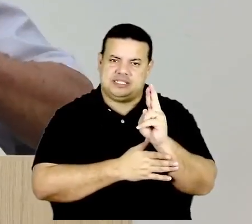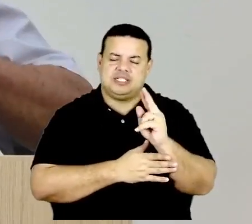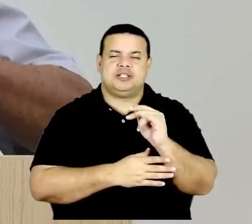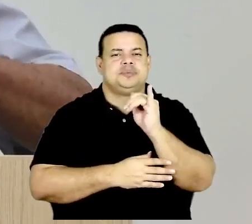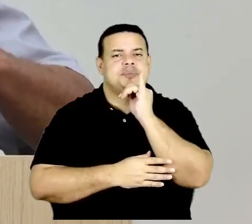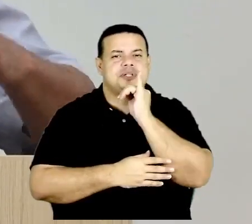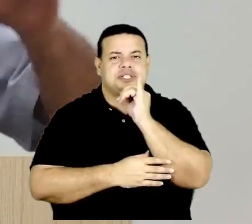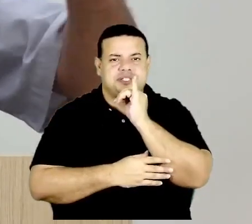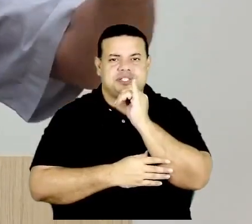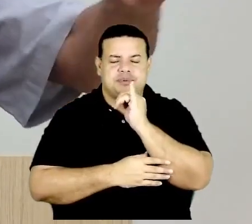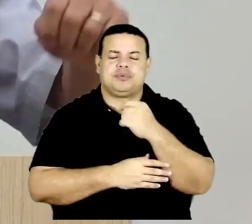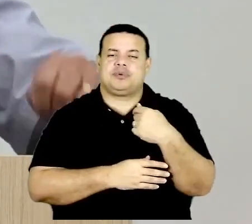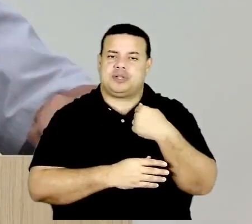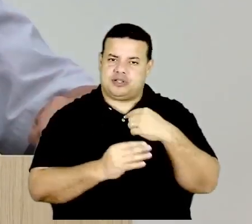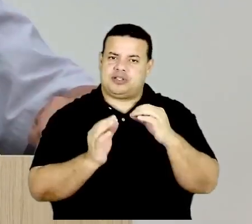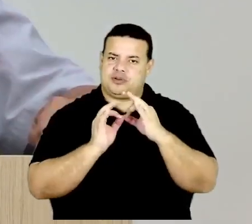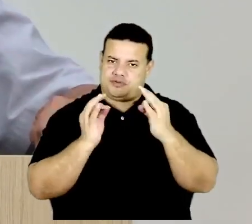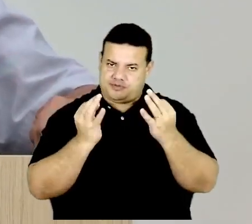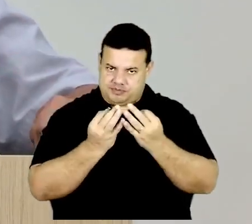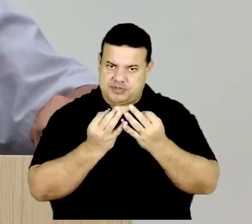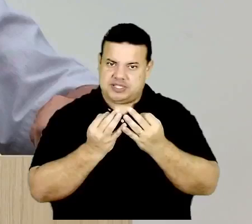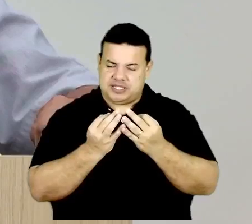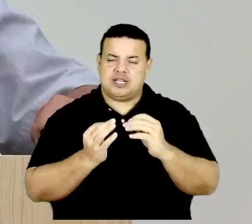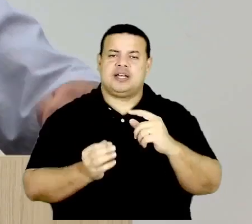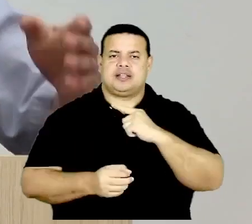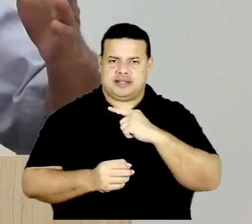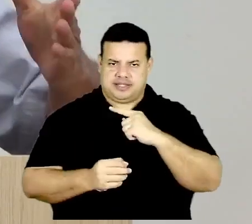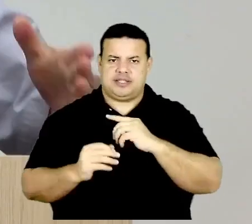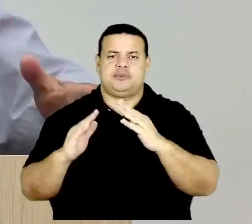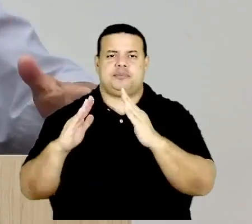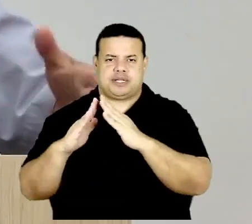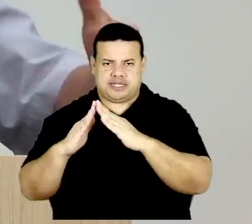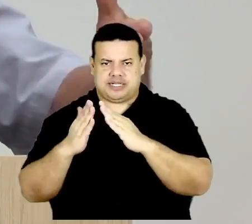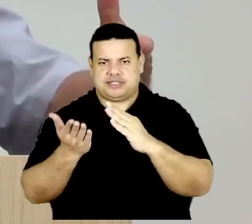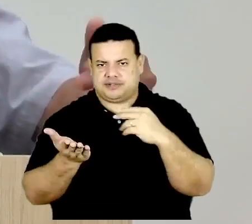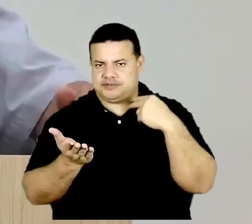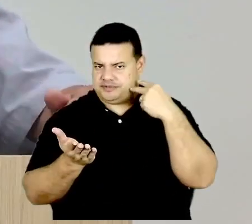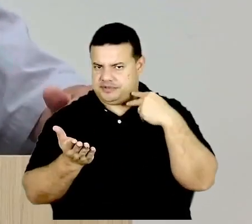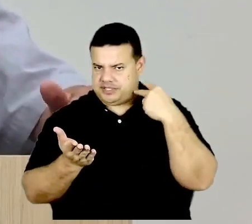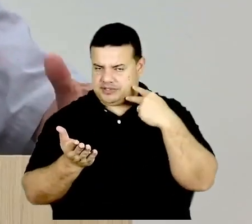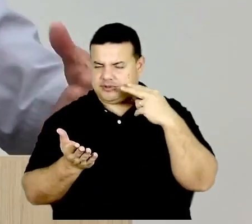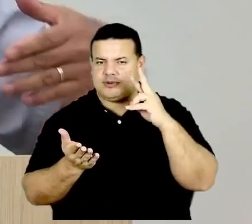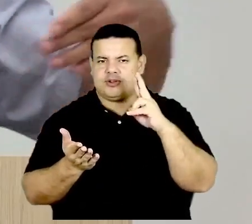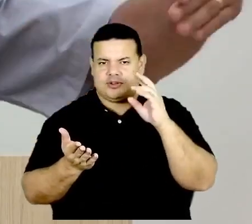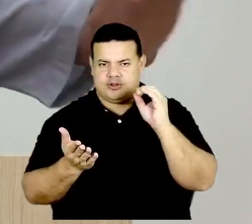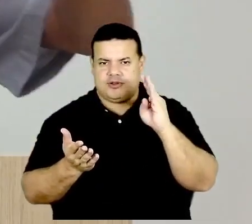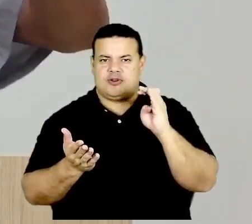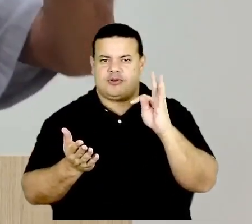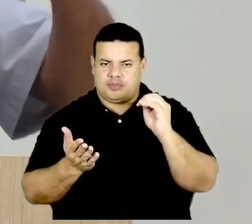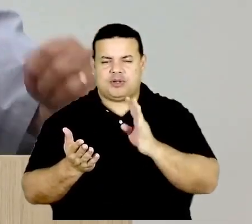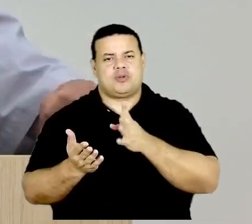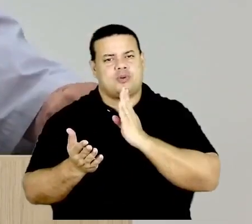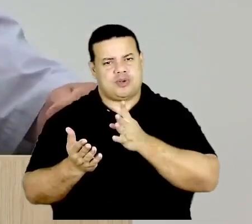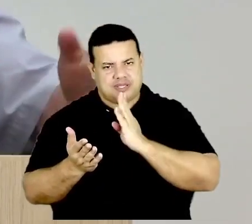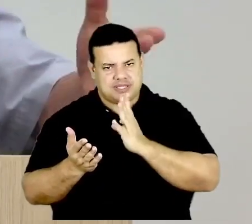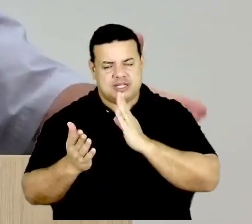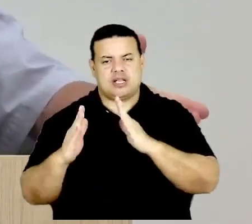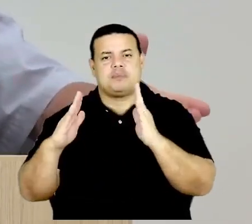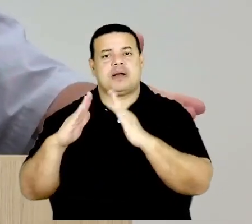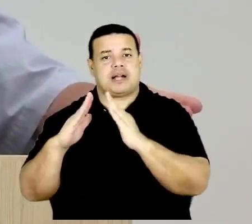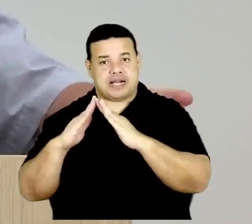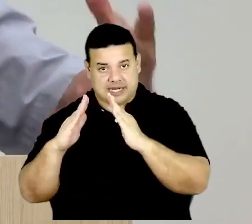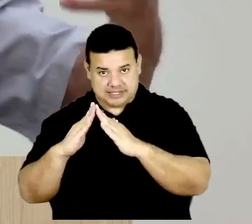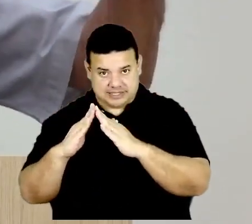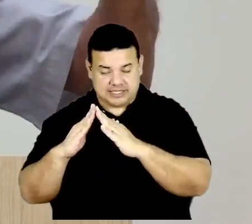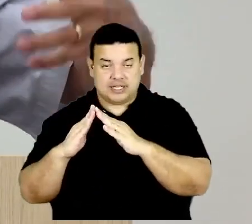uma casa, e o vereador Roberto conhece. Tem uma casa e tem um terreno vazio do lado, todo fechado, todo murado. Nesse